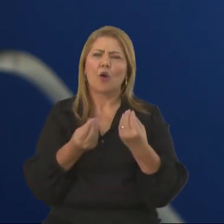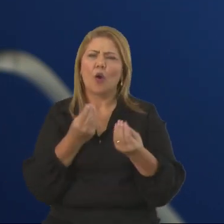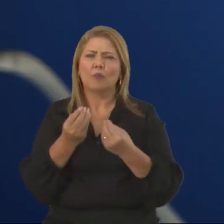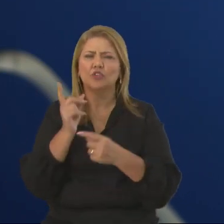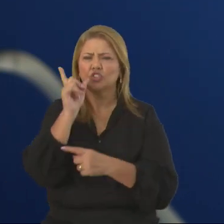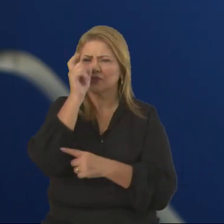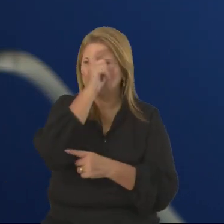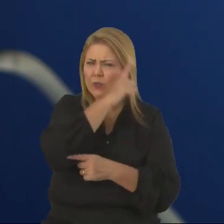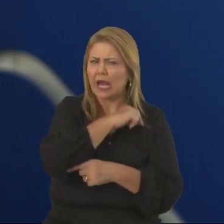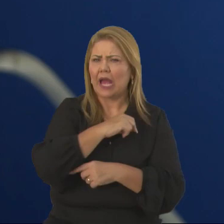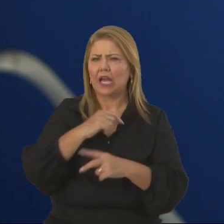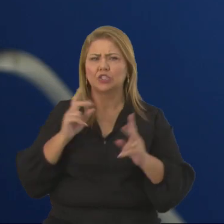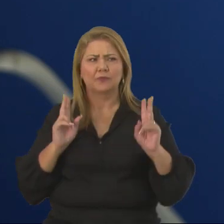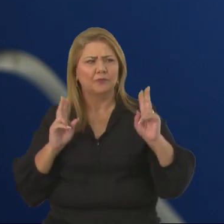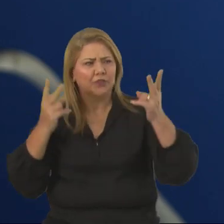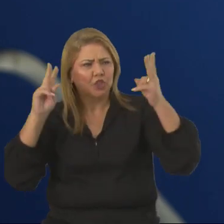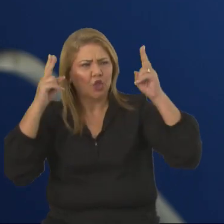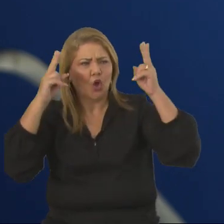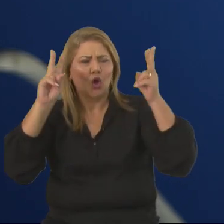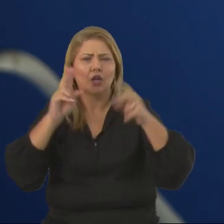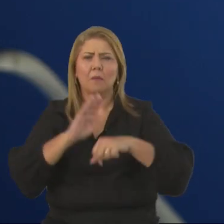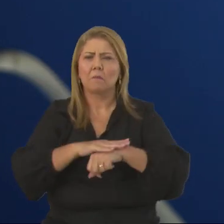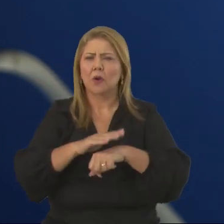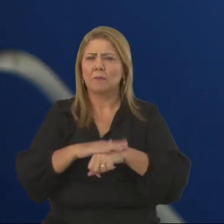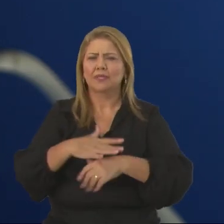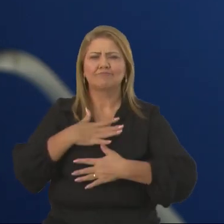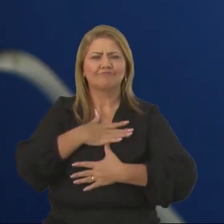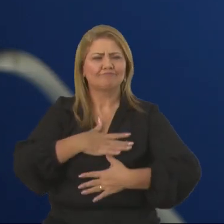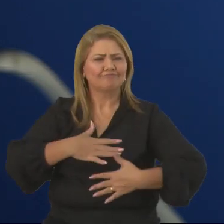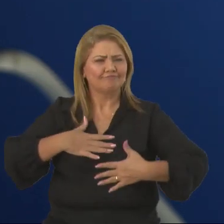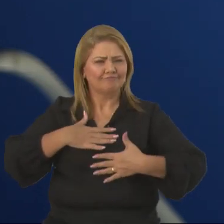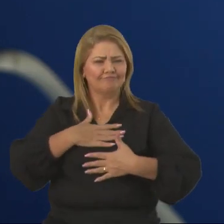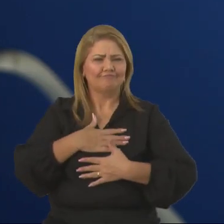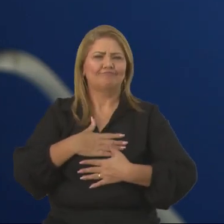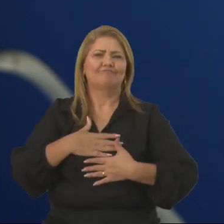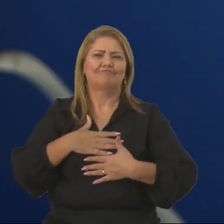suas vitórias, e foi um momento muito gratificante